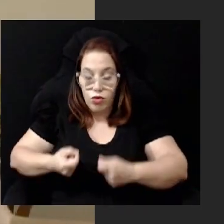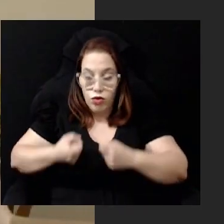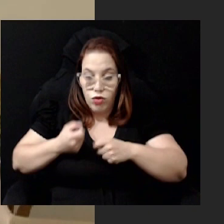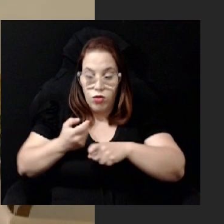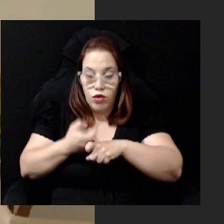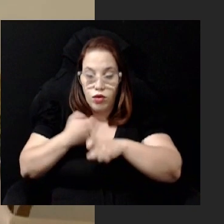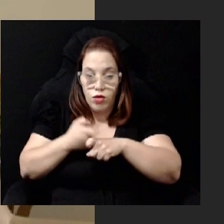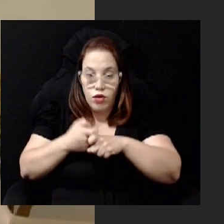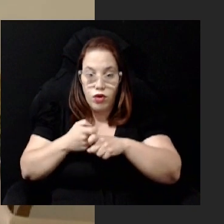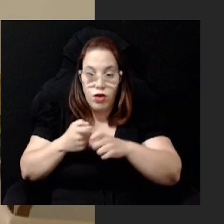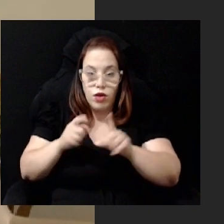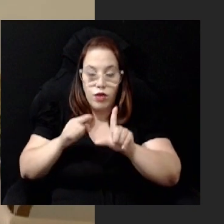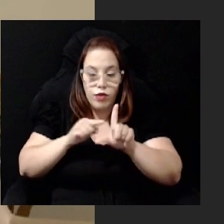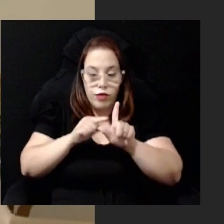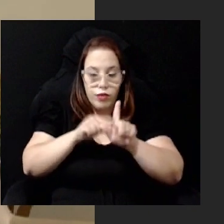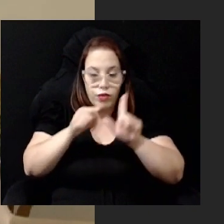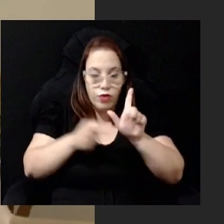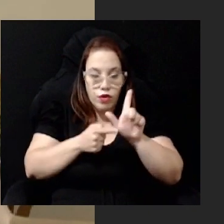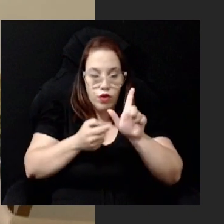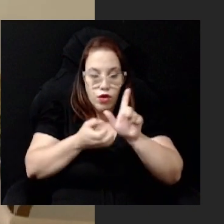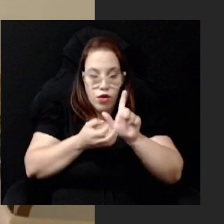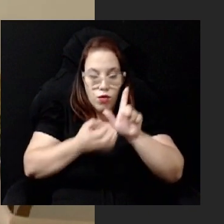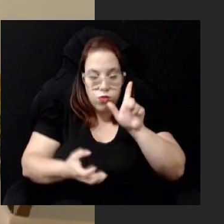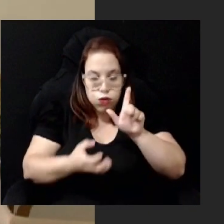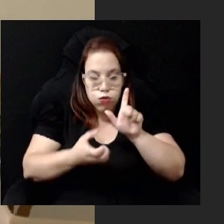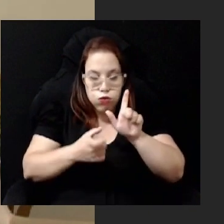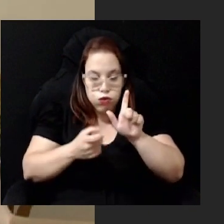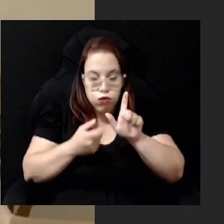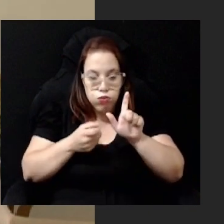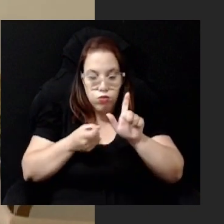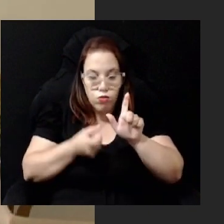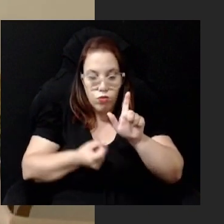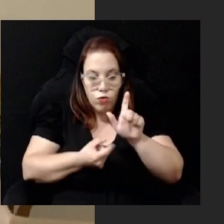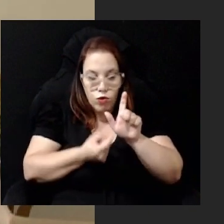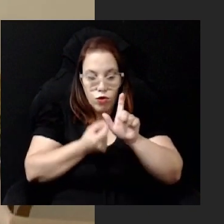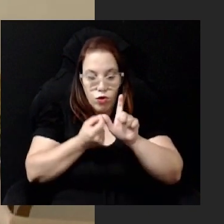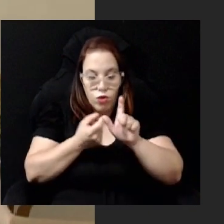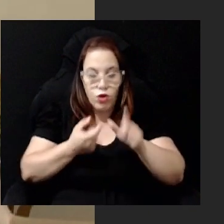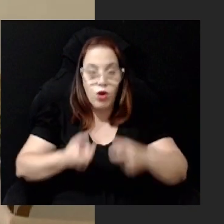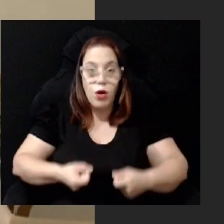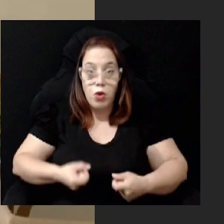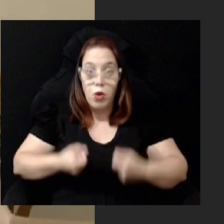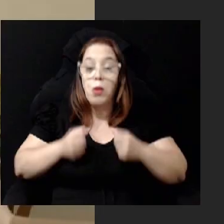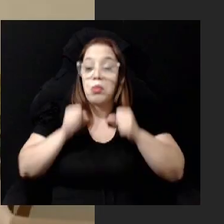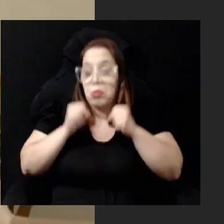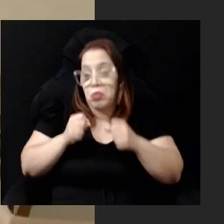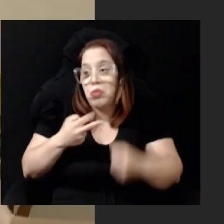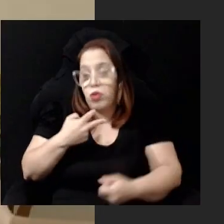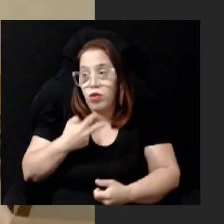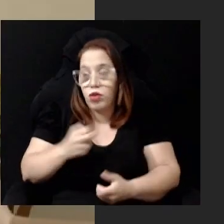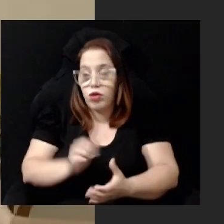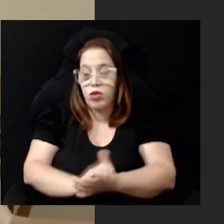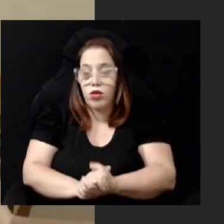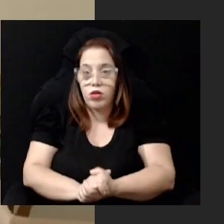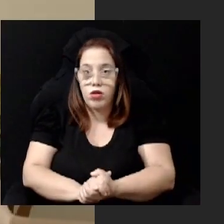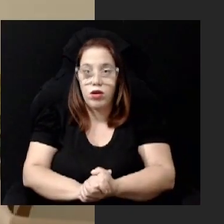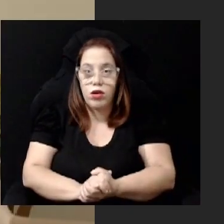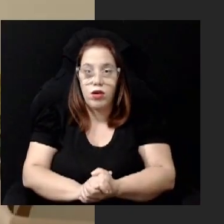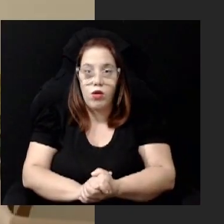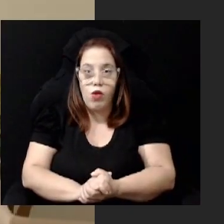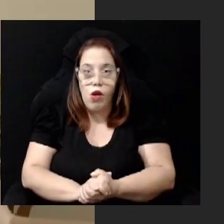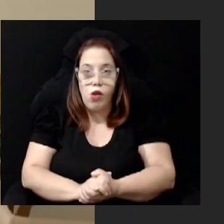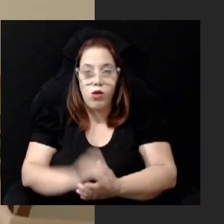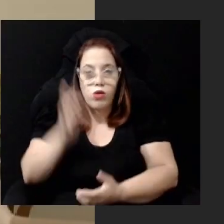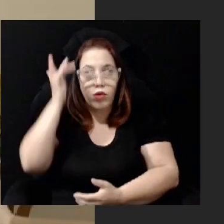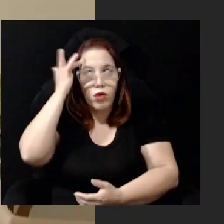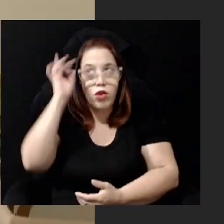A próstata nos homens, né, os homens raramente têm câncer de mama, também podem ter, isso é uma confusão comum. Às vezes as pessoas